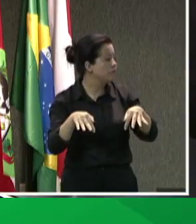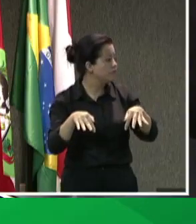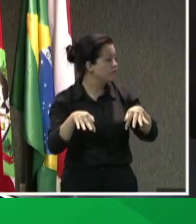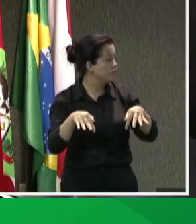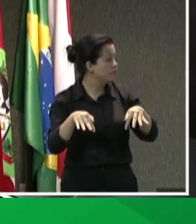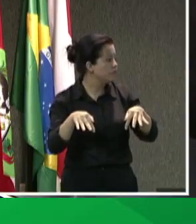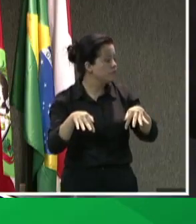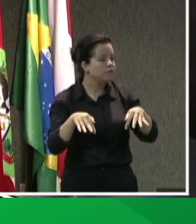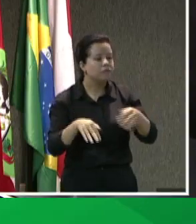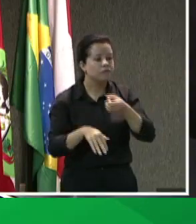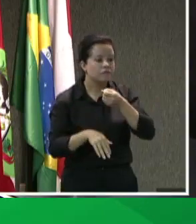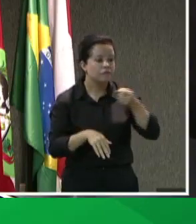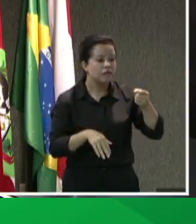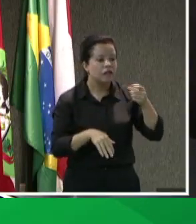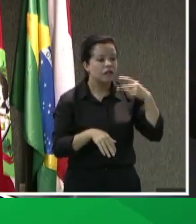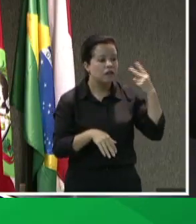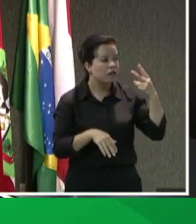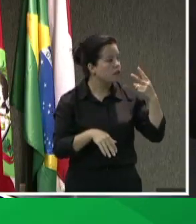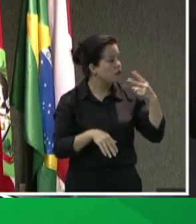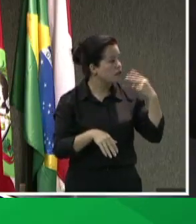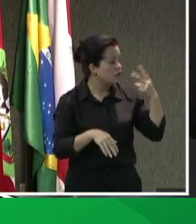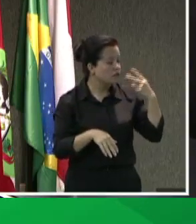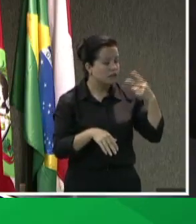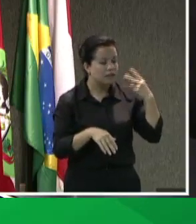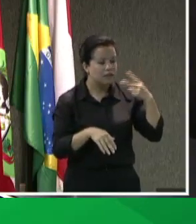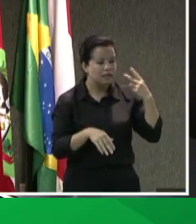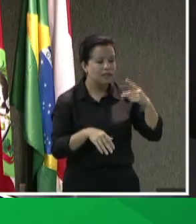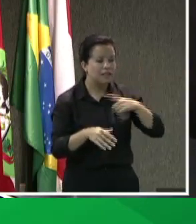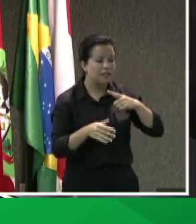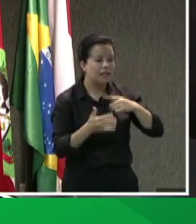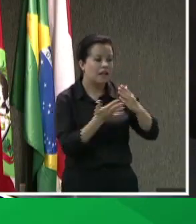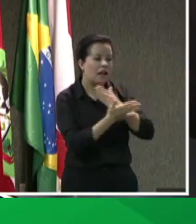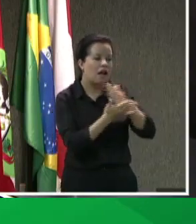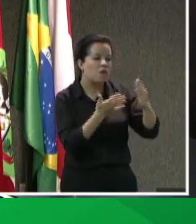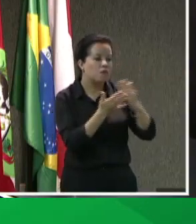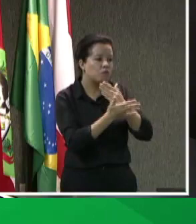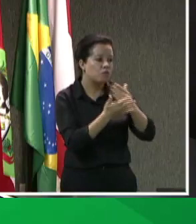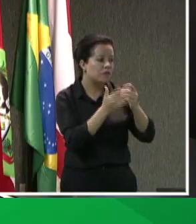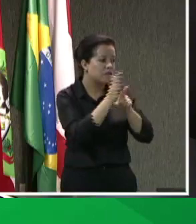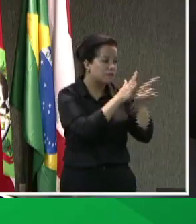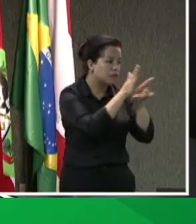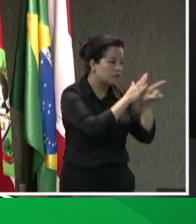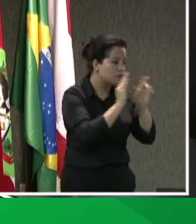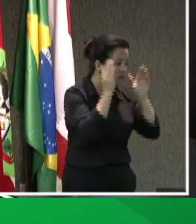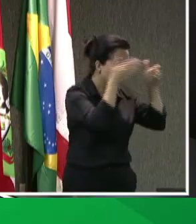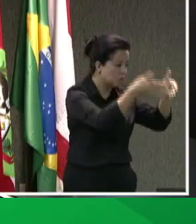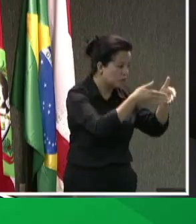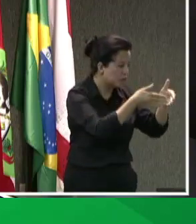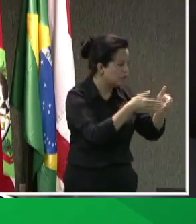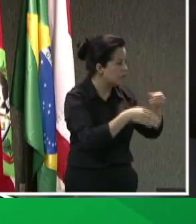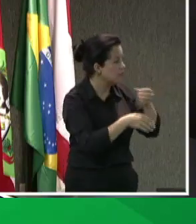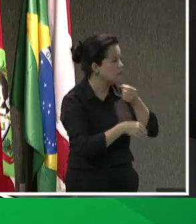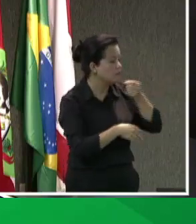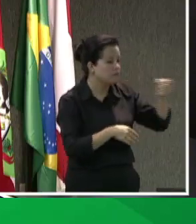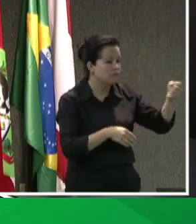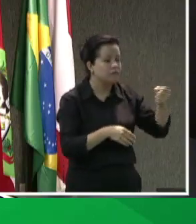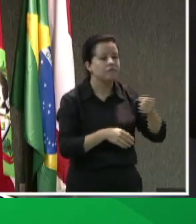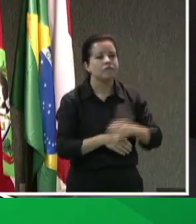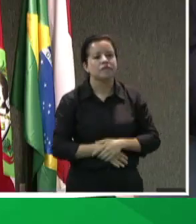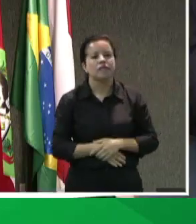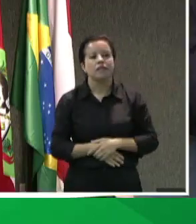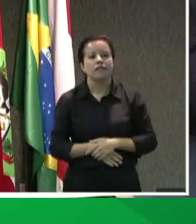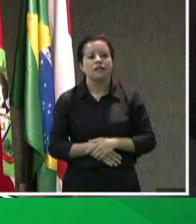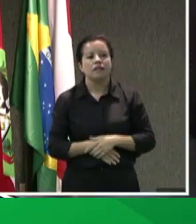que o Vanderlei foi citado, né? Algumas perguntas aqui, então eu vou passar para ele. Tá. Deputada, primeiro eu